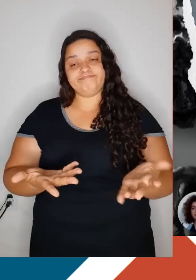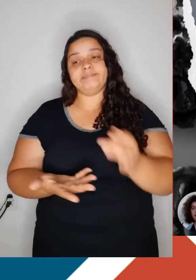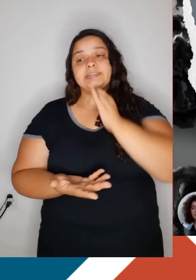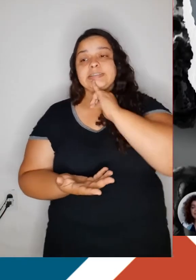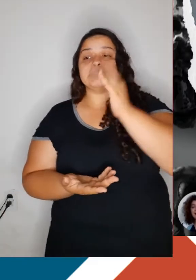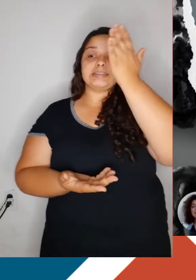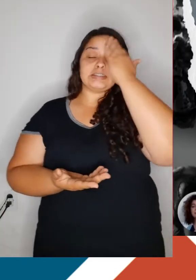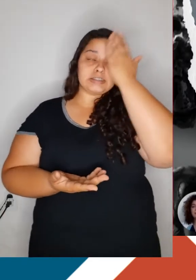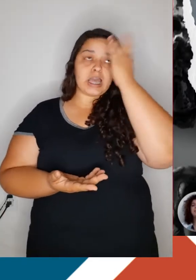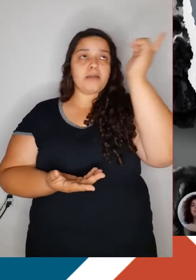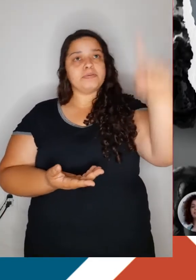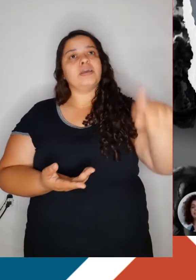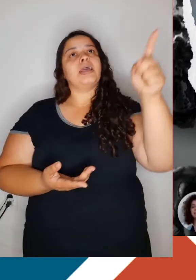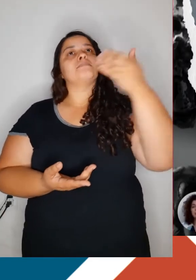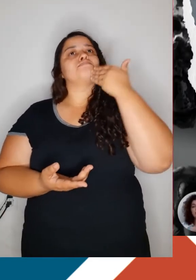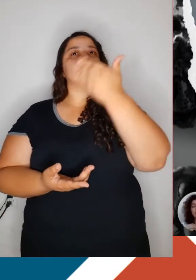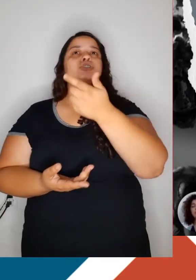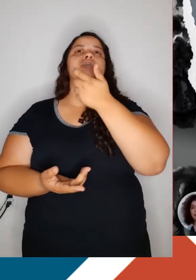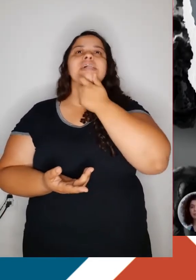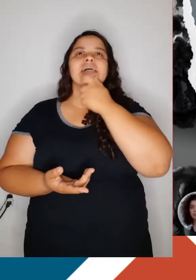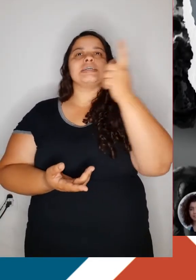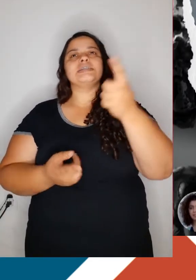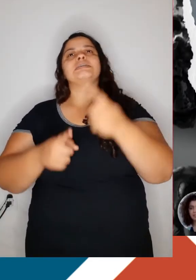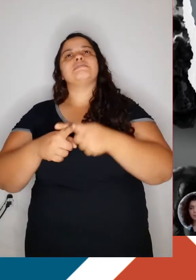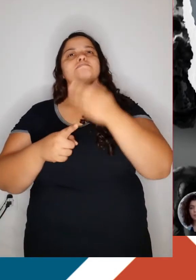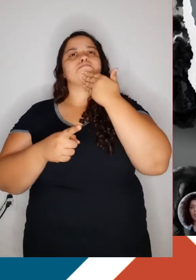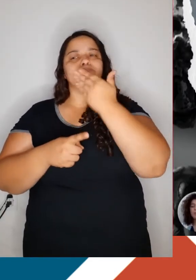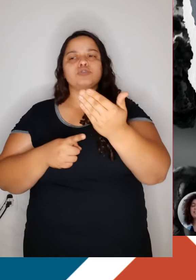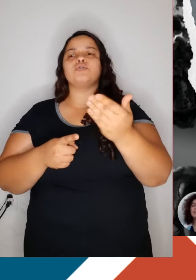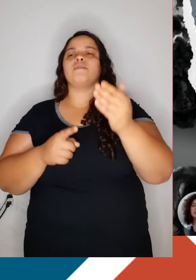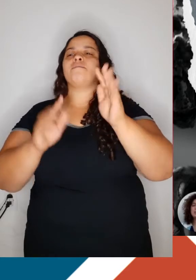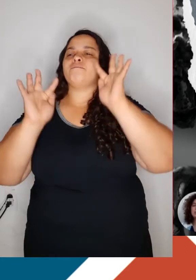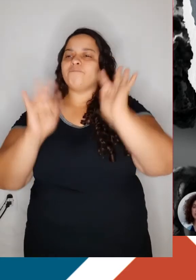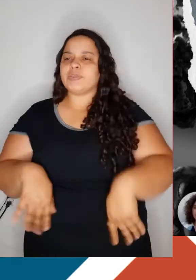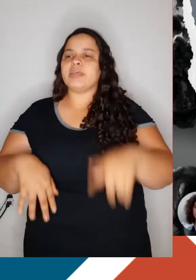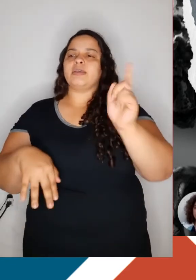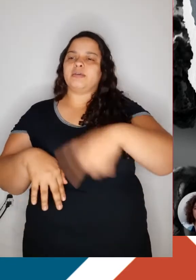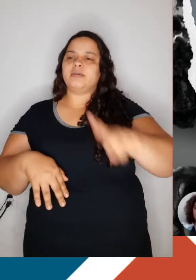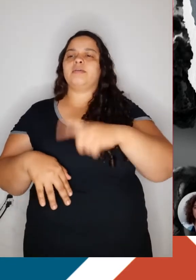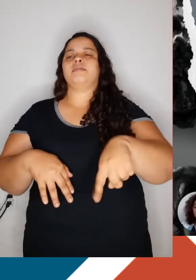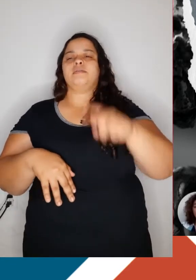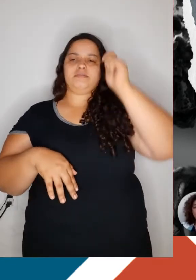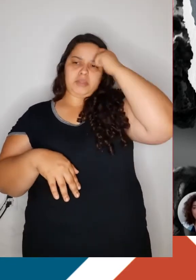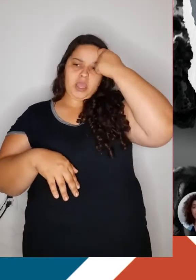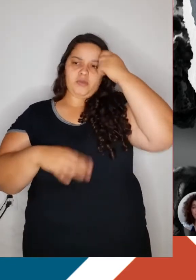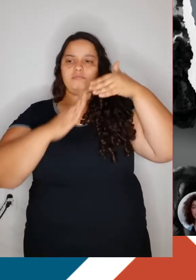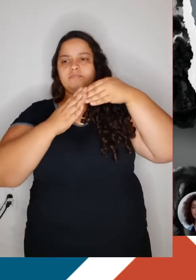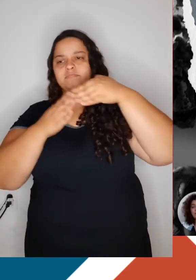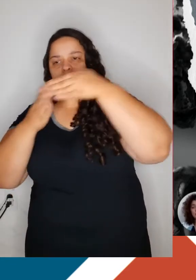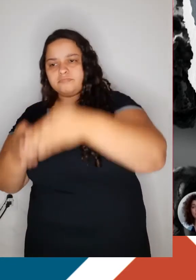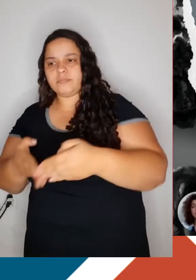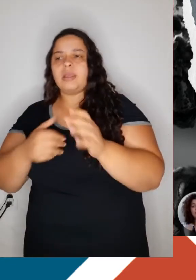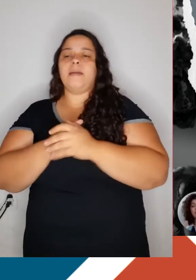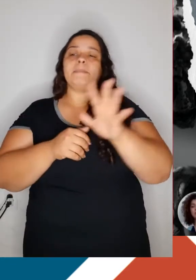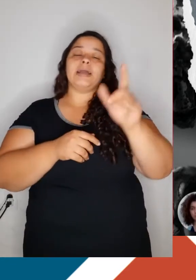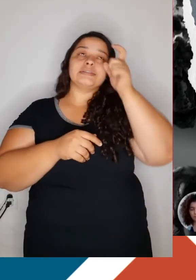Pois é, apesar das pressões inglesas pelo fim do tráfico transatlântico, os interesses dos grandes latifundiários, somado também aos